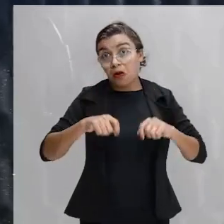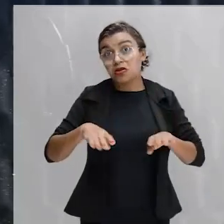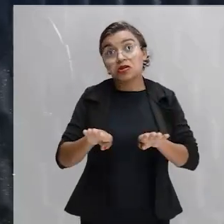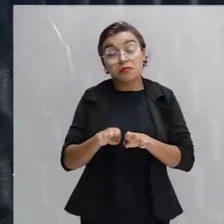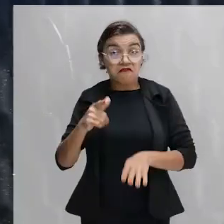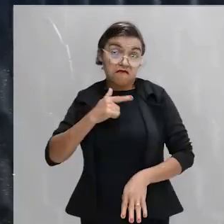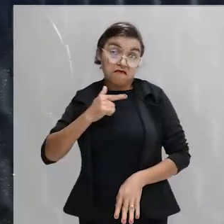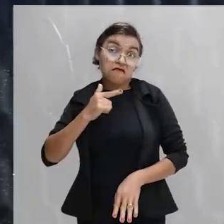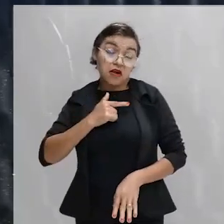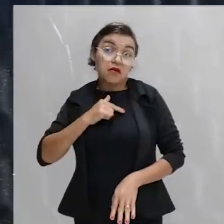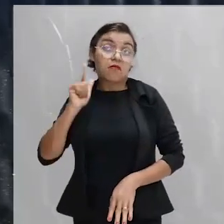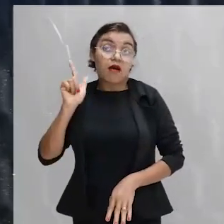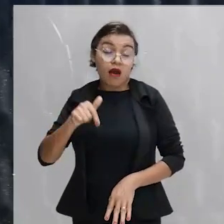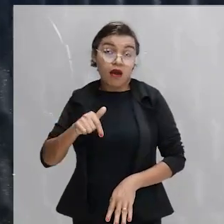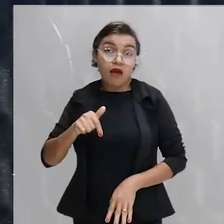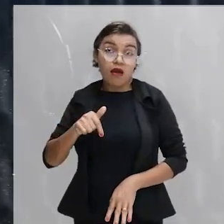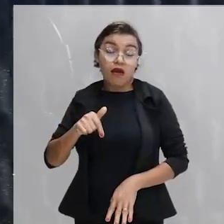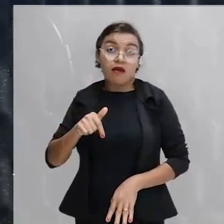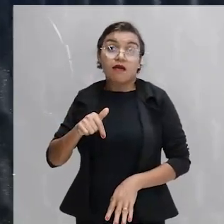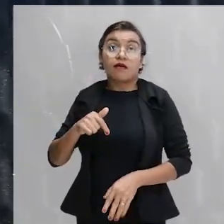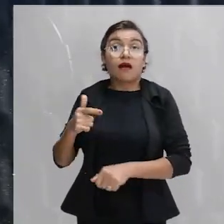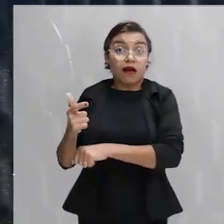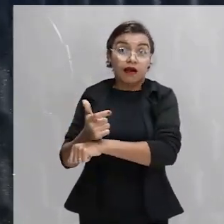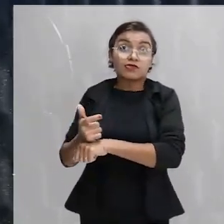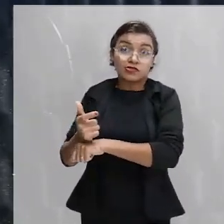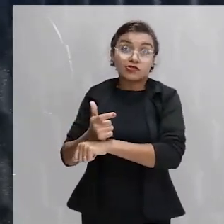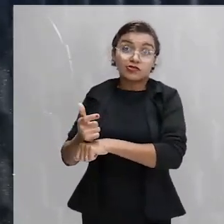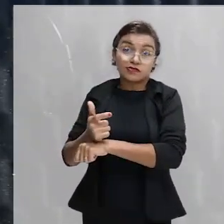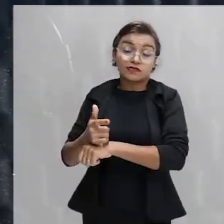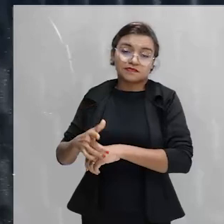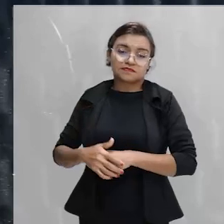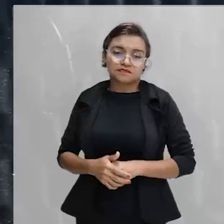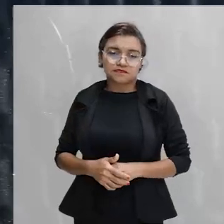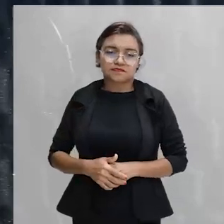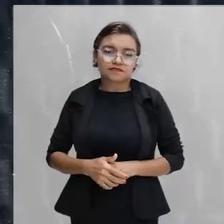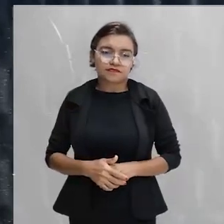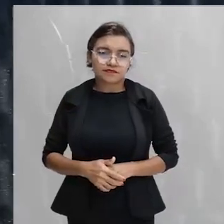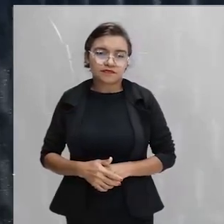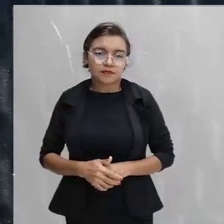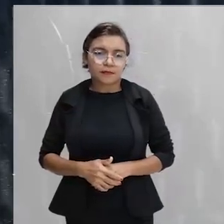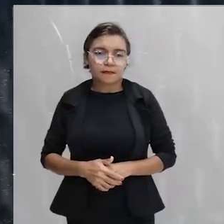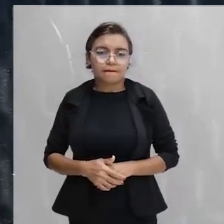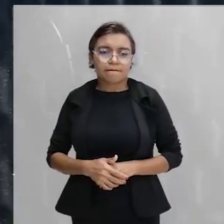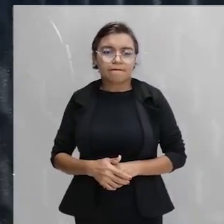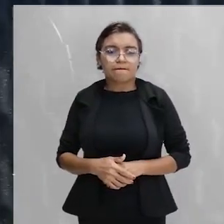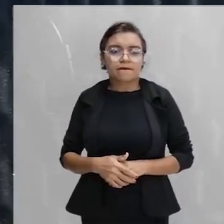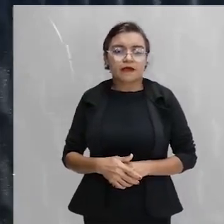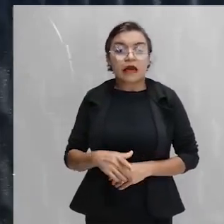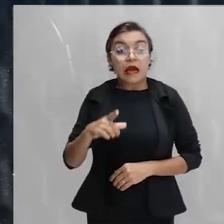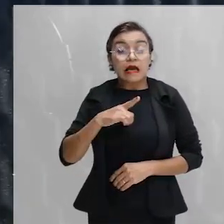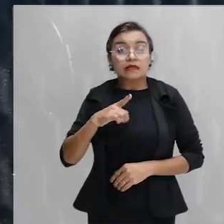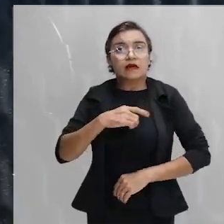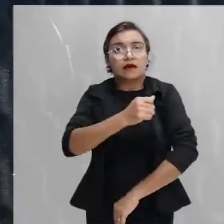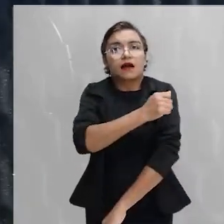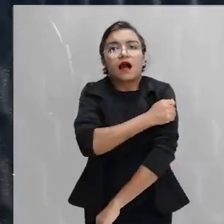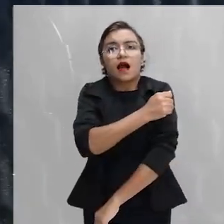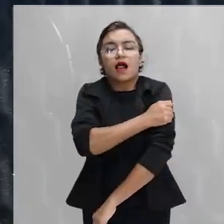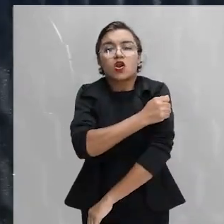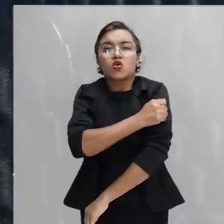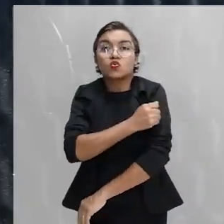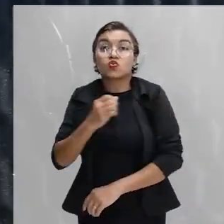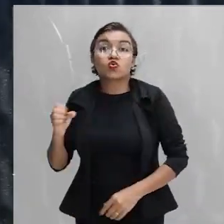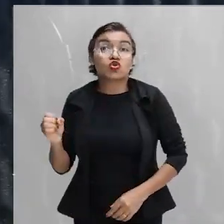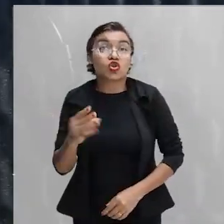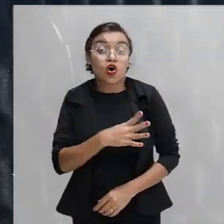São adjetivos, adjuntos adnominais. Recebemos os alunos calouros. Que são alunos calouros? São aqueles alunos